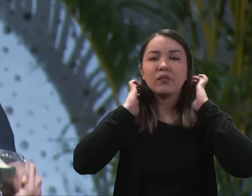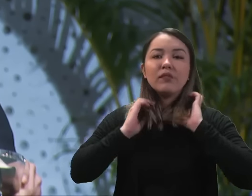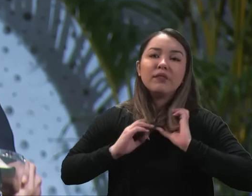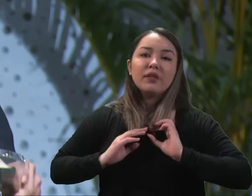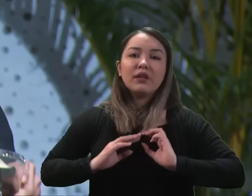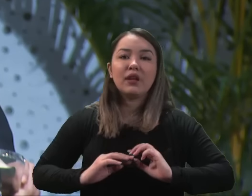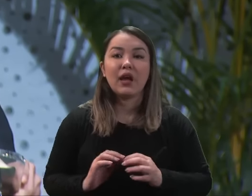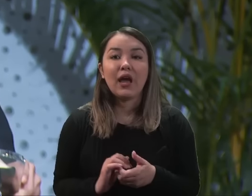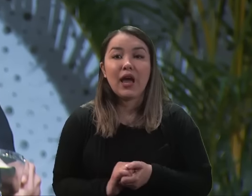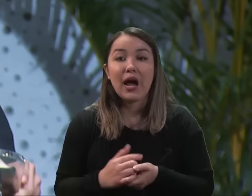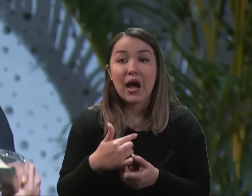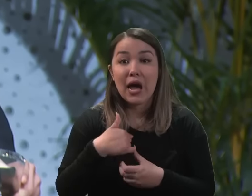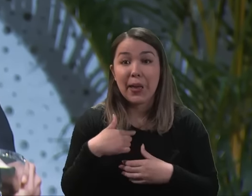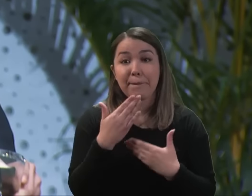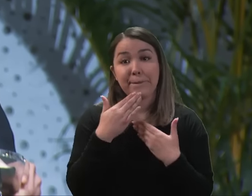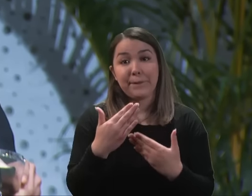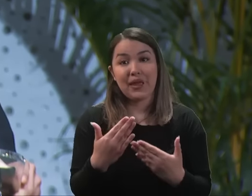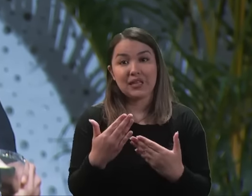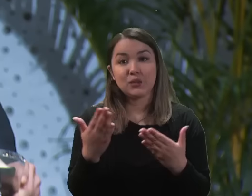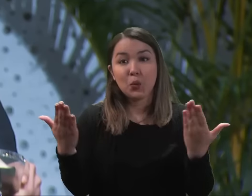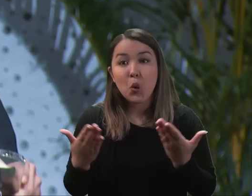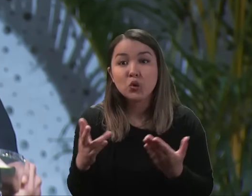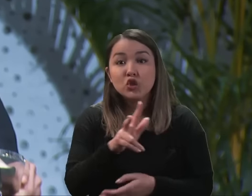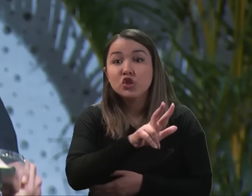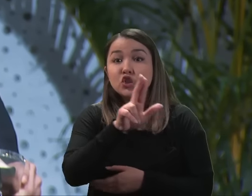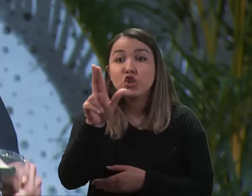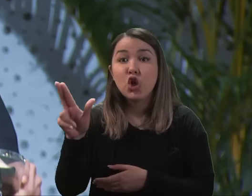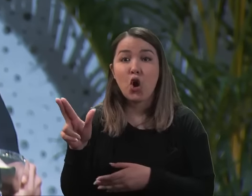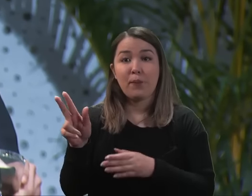Eu apelo em nome de Jesus,